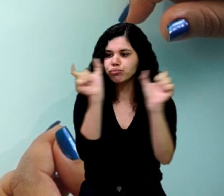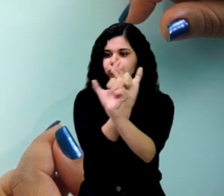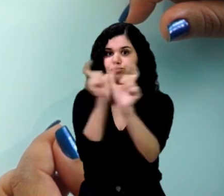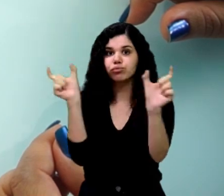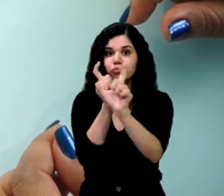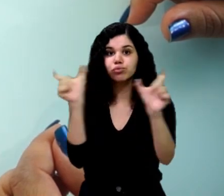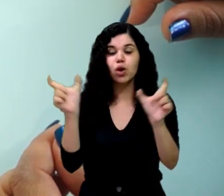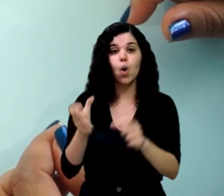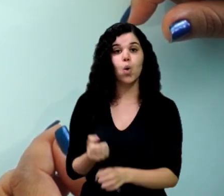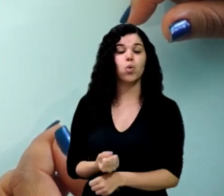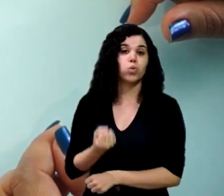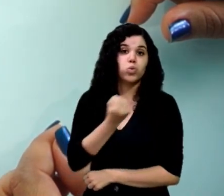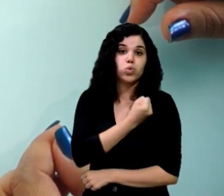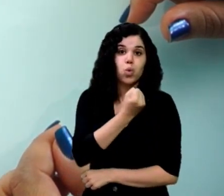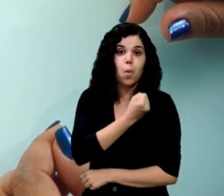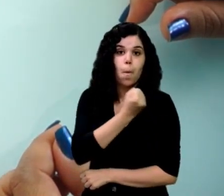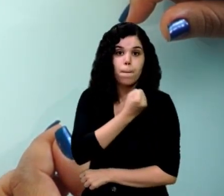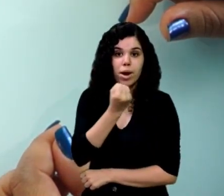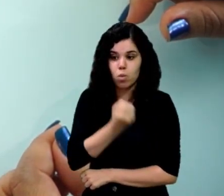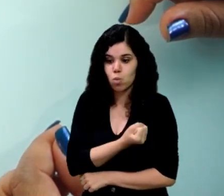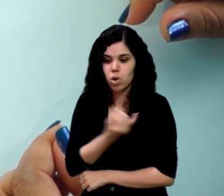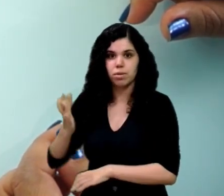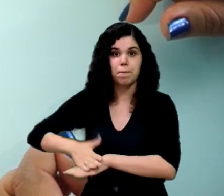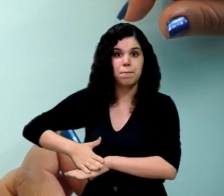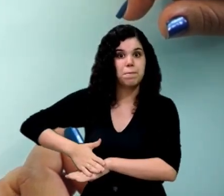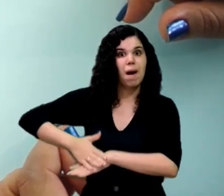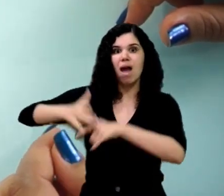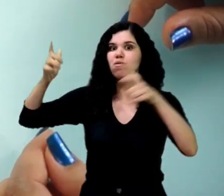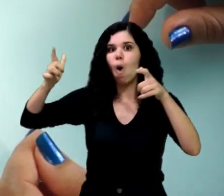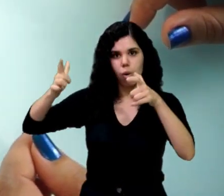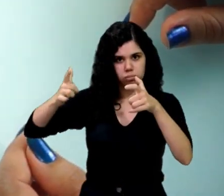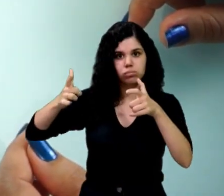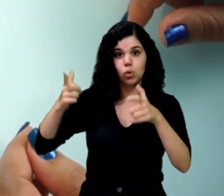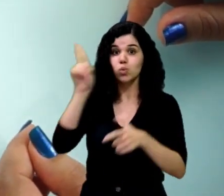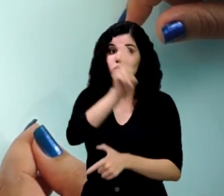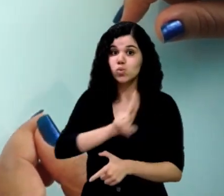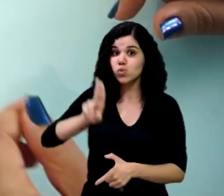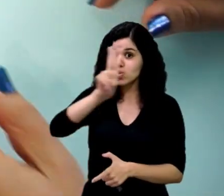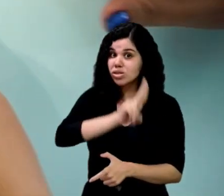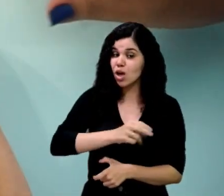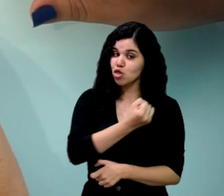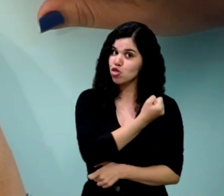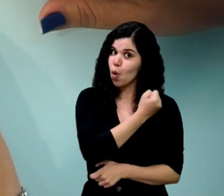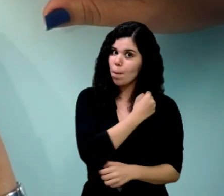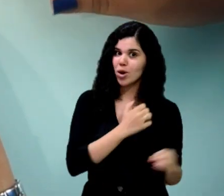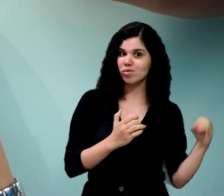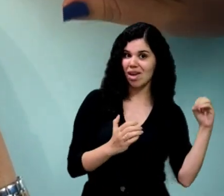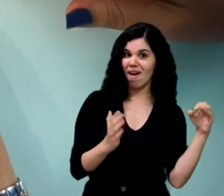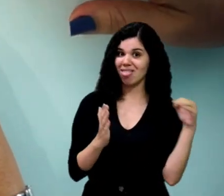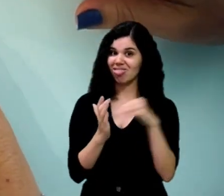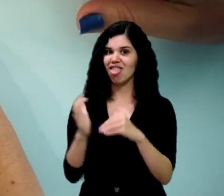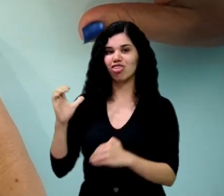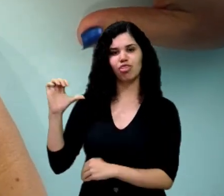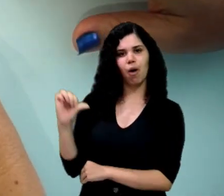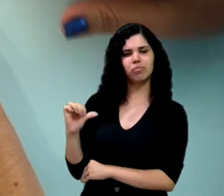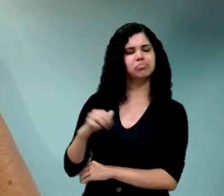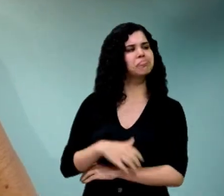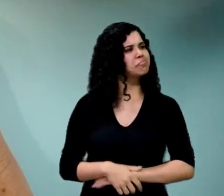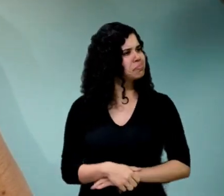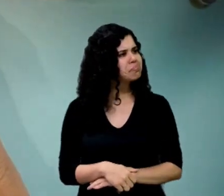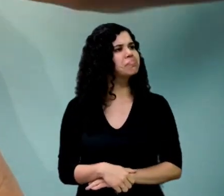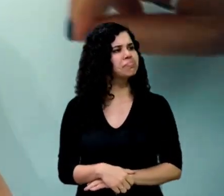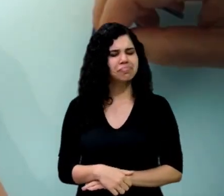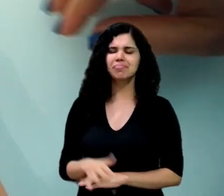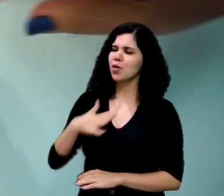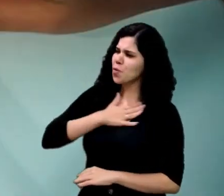maior número, utilizando esses algarismos que temos aqui, do 0 ao 9. Gostei demais,